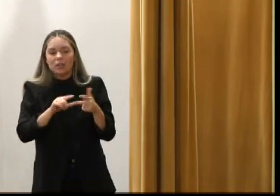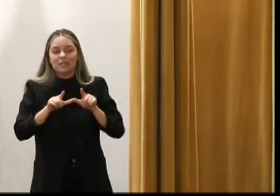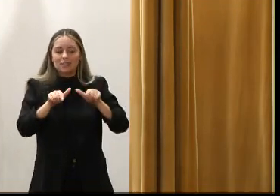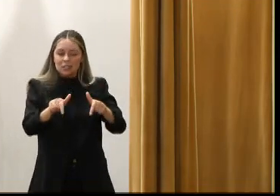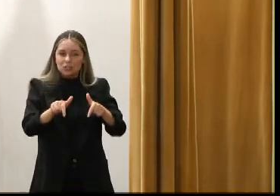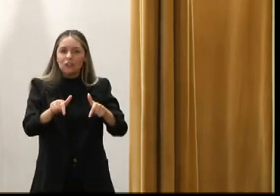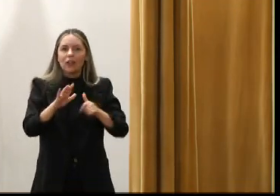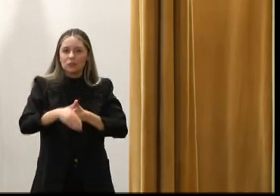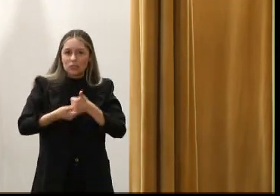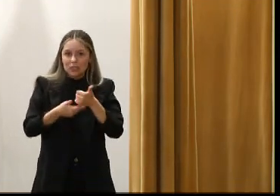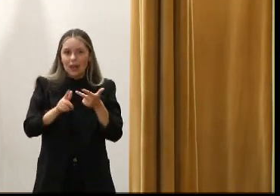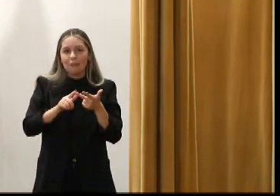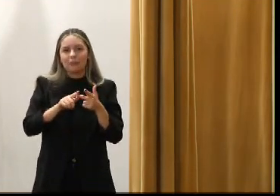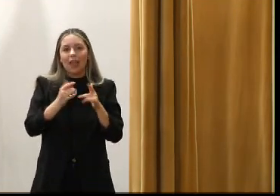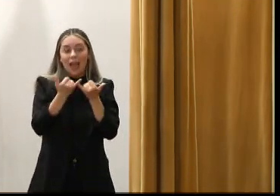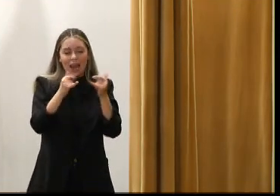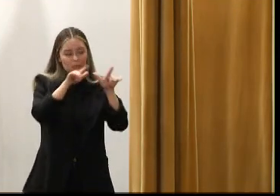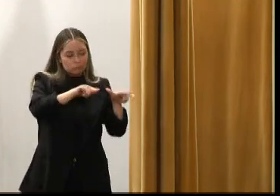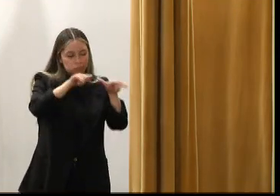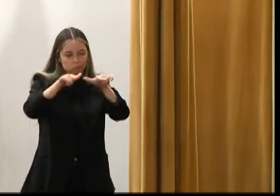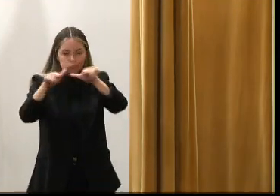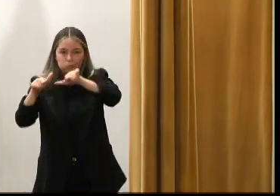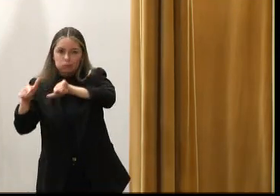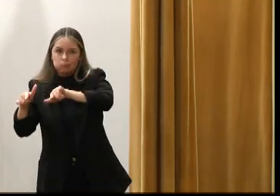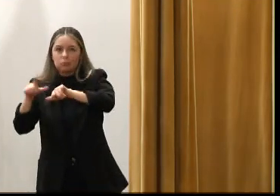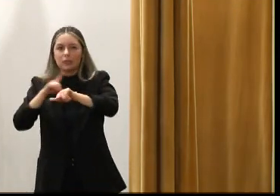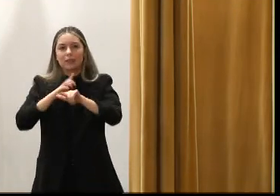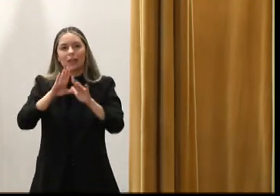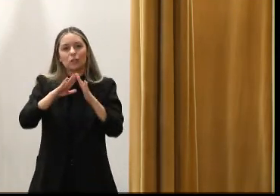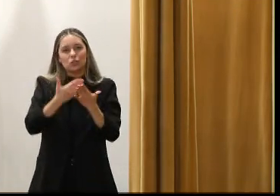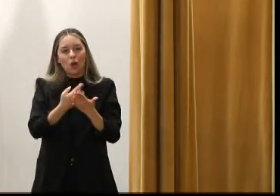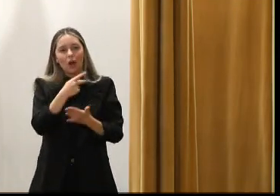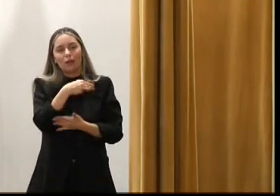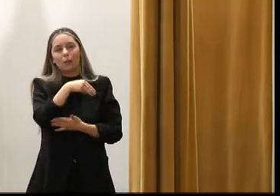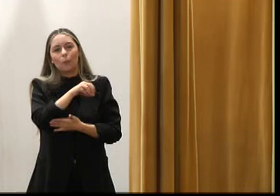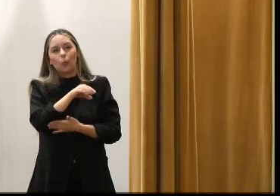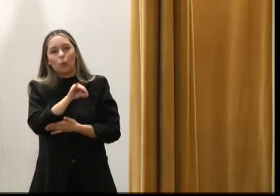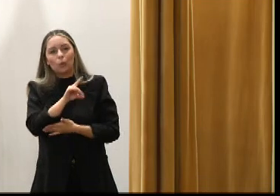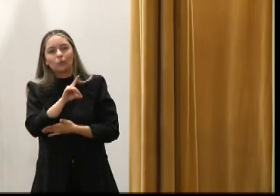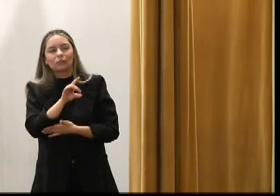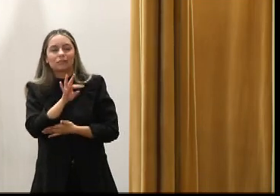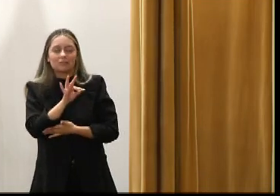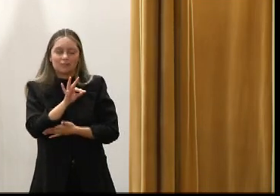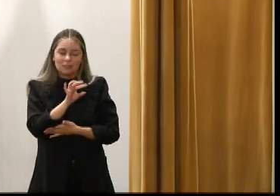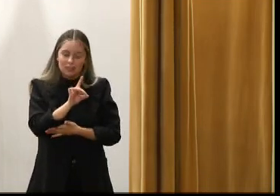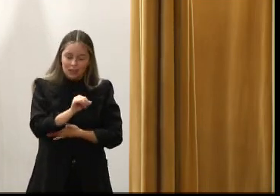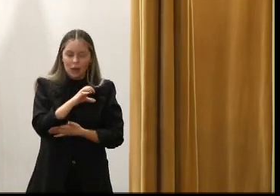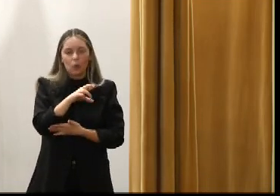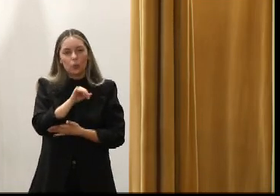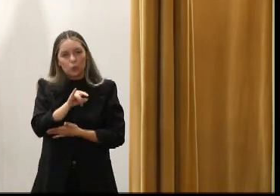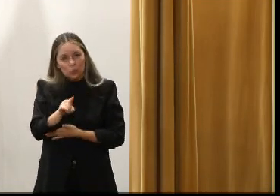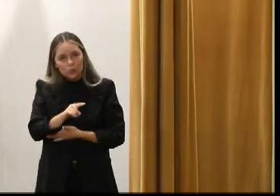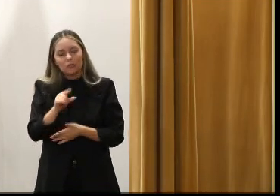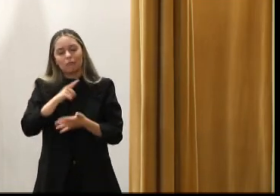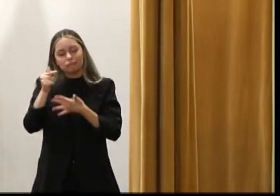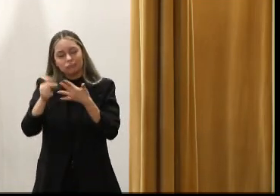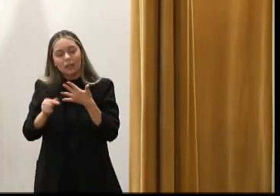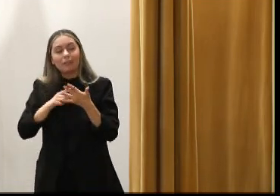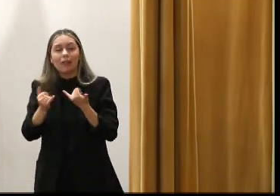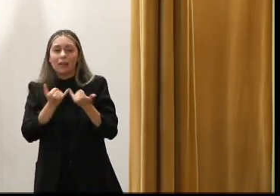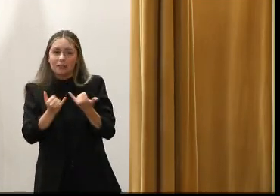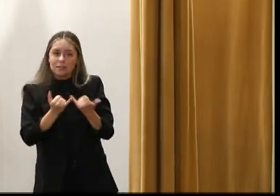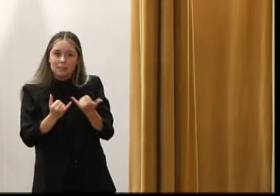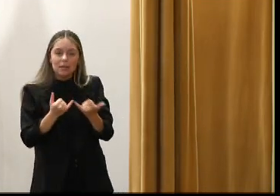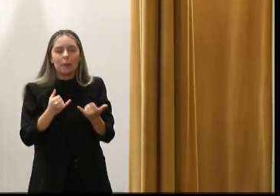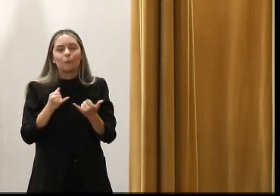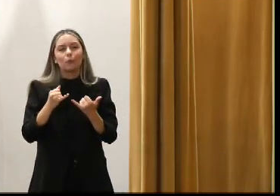painel fotovoltaicos em escolas lá no Morro da Cruz, biodigestores, enfim, um exemplo que a gente está tentando replicar para